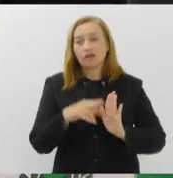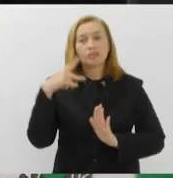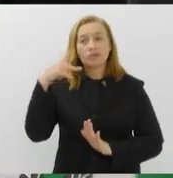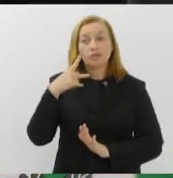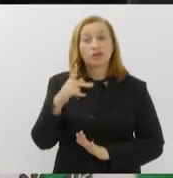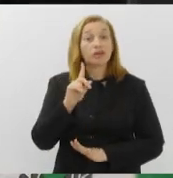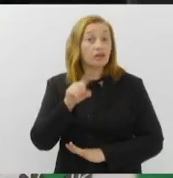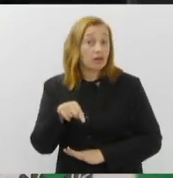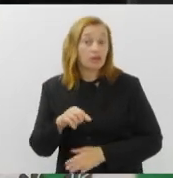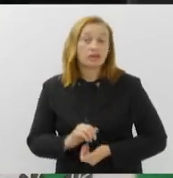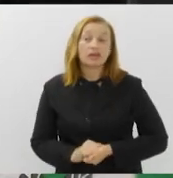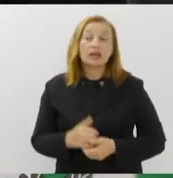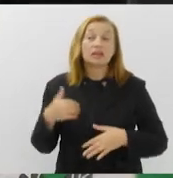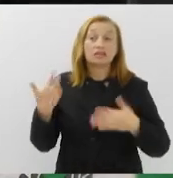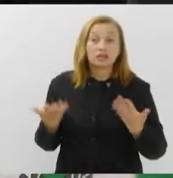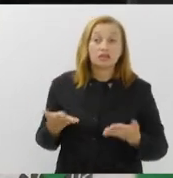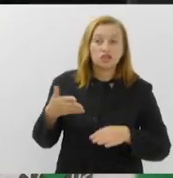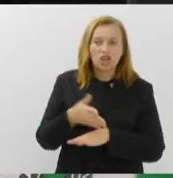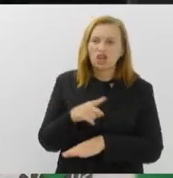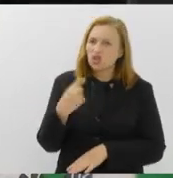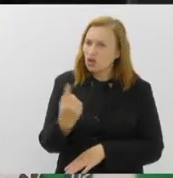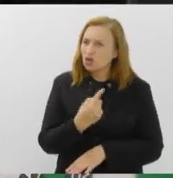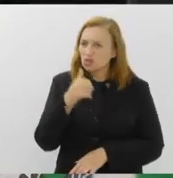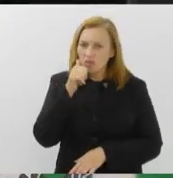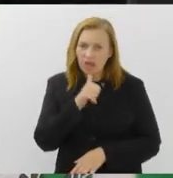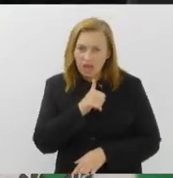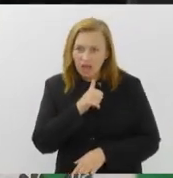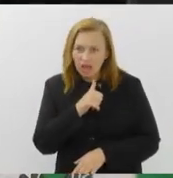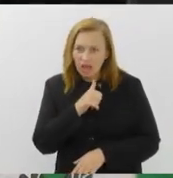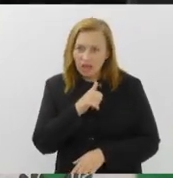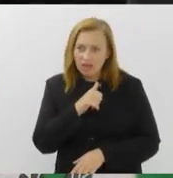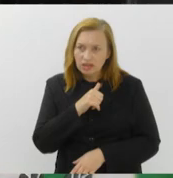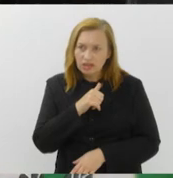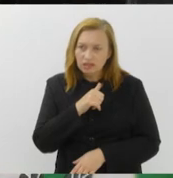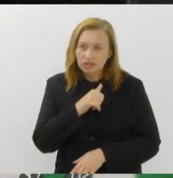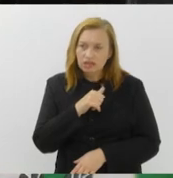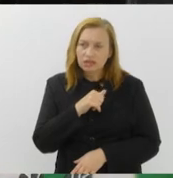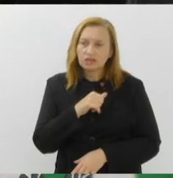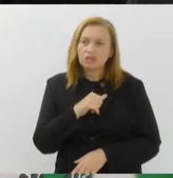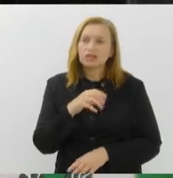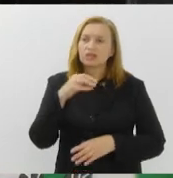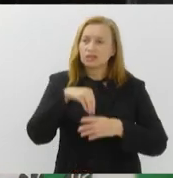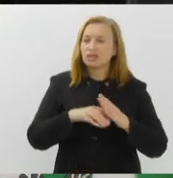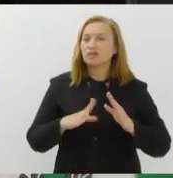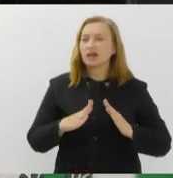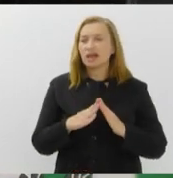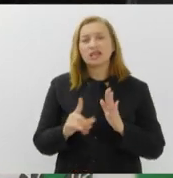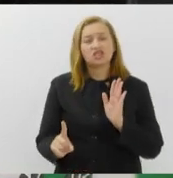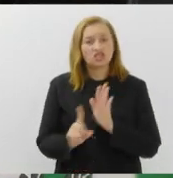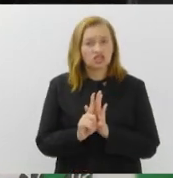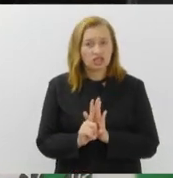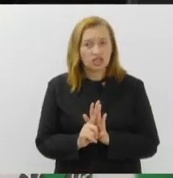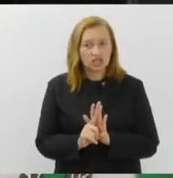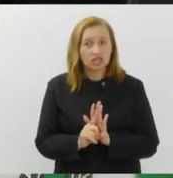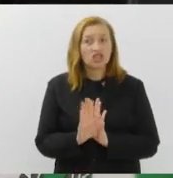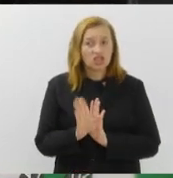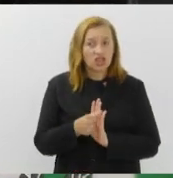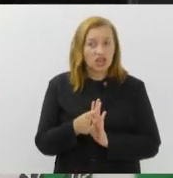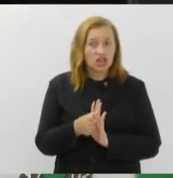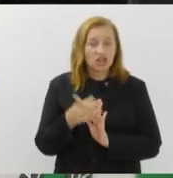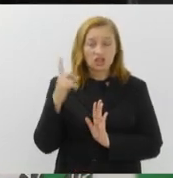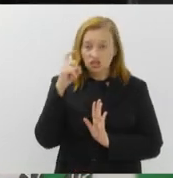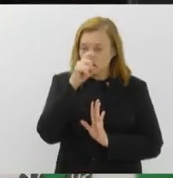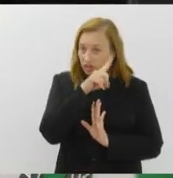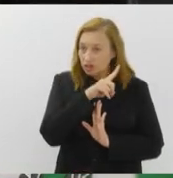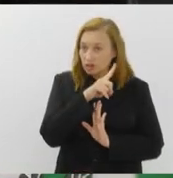Então, chegar, nós mulheres chegarmos dentro de uma Casa Legislativa já é extremamente